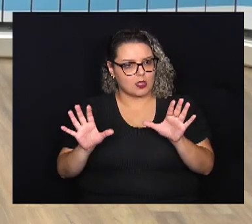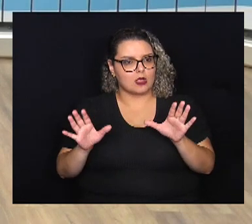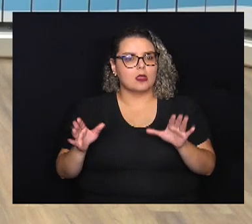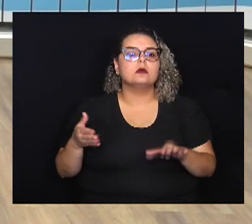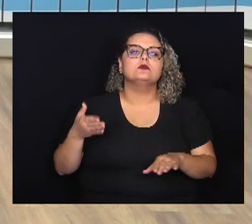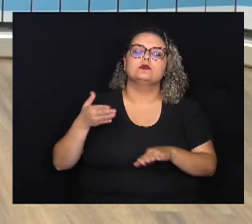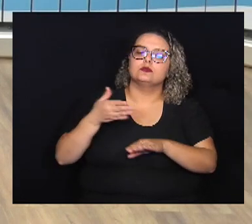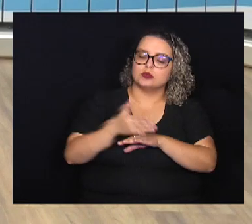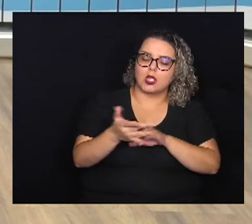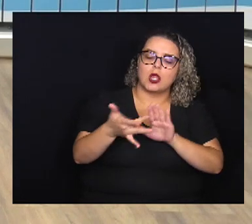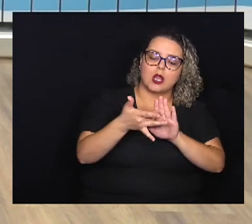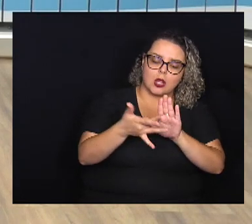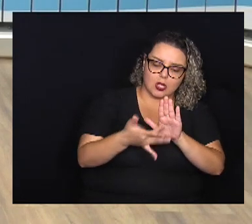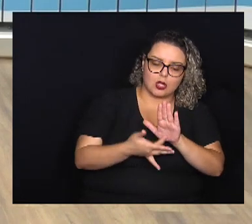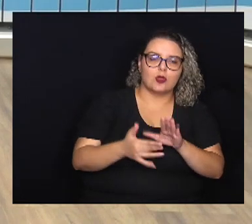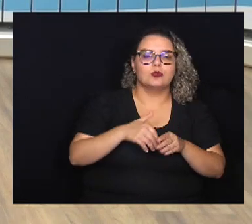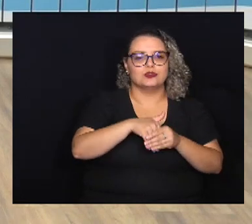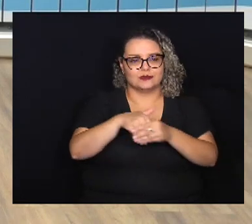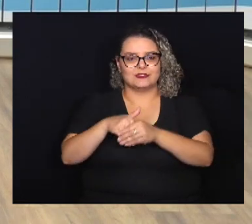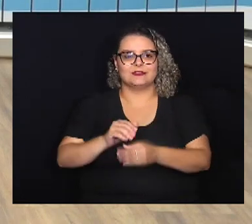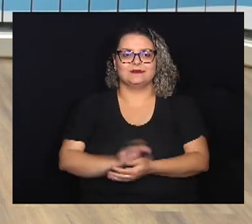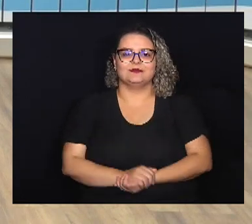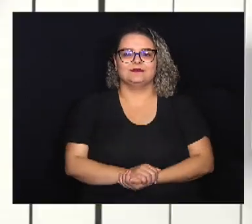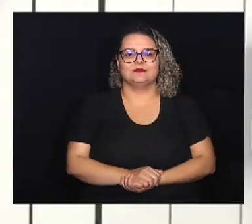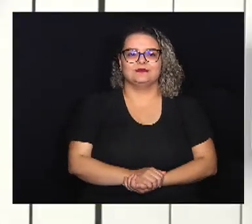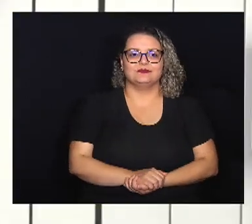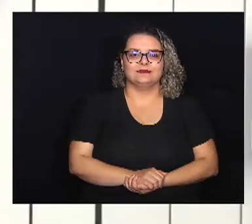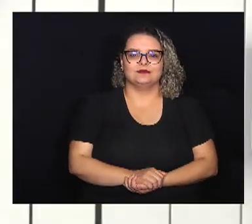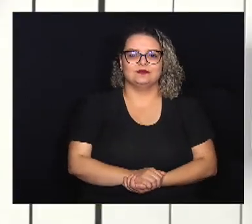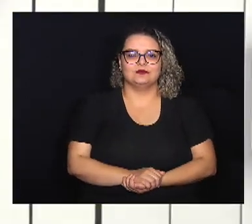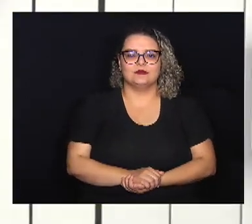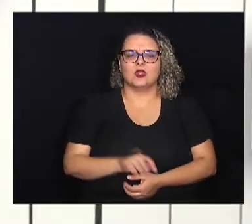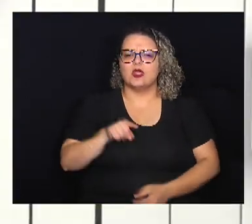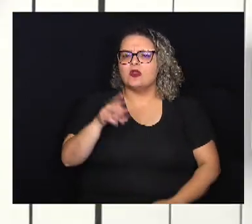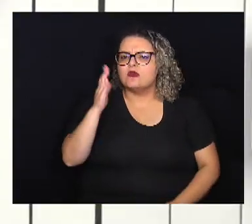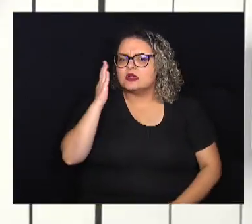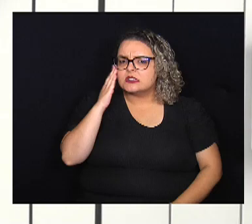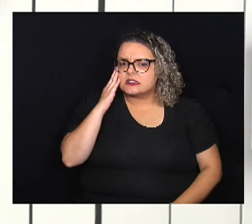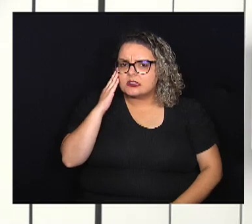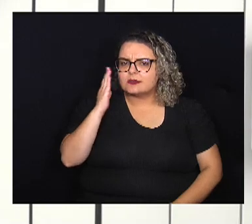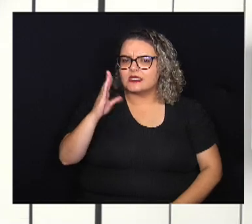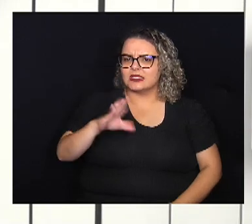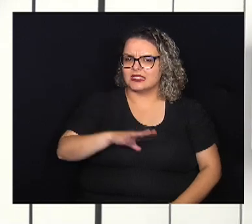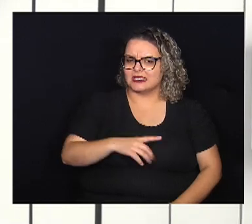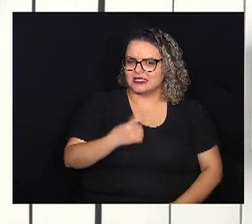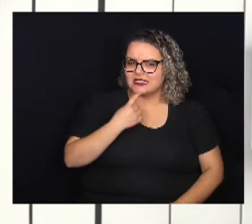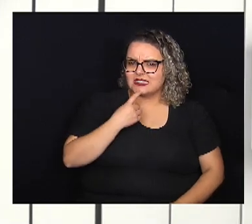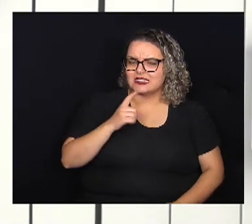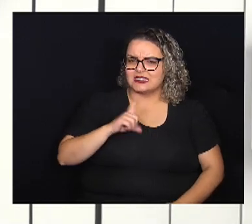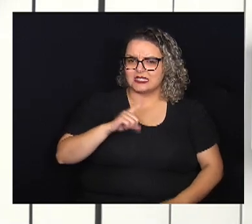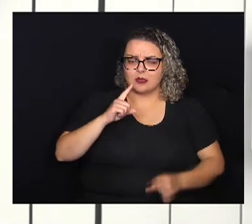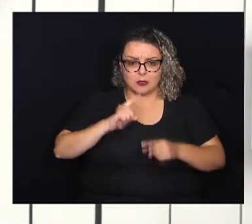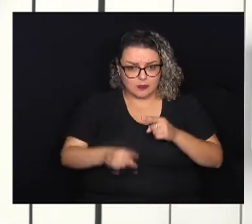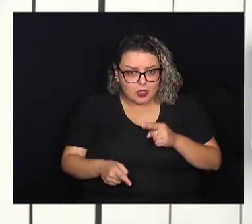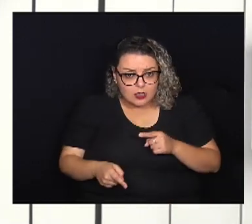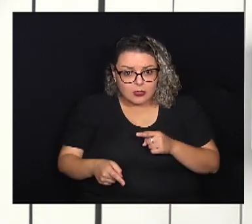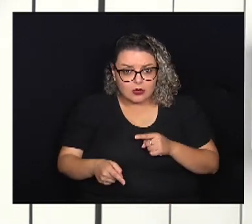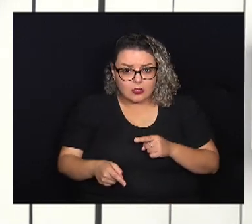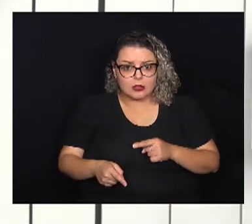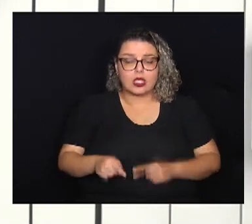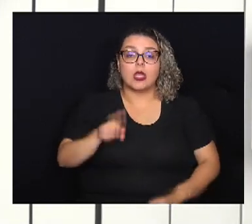na pauta de votação você sabia que Campinas tem uma proibição é